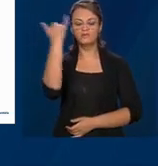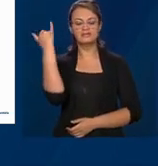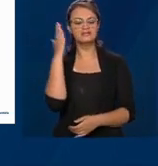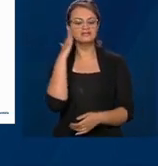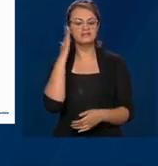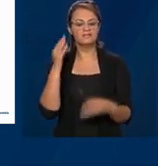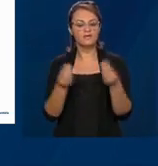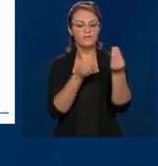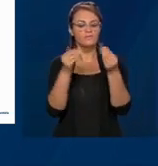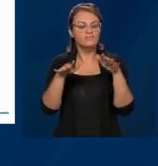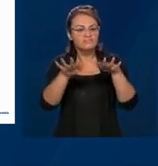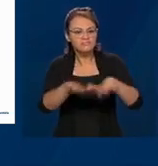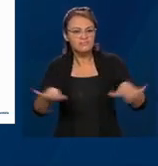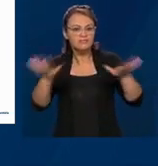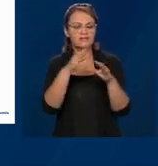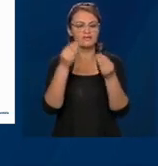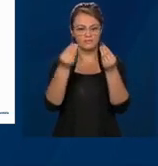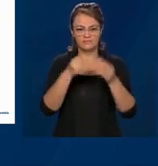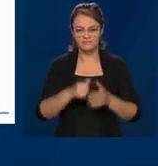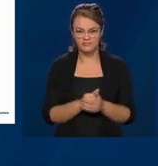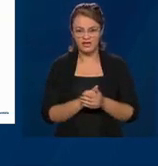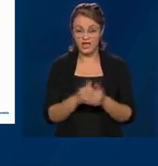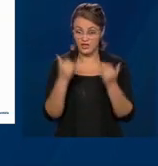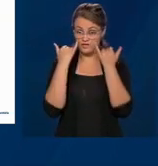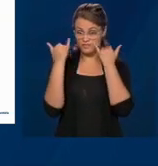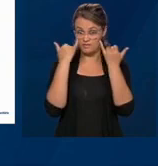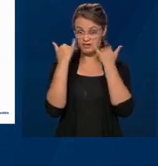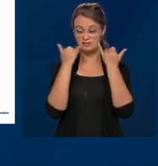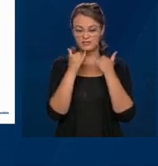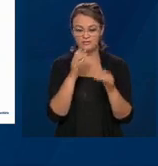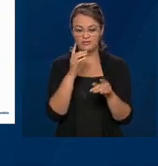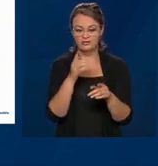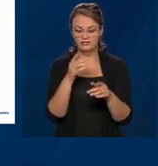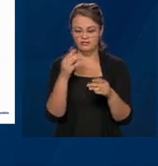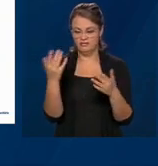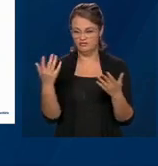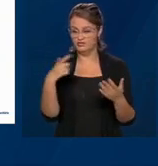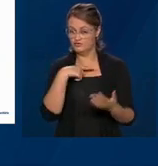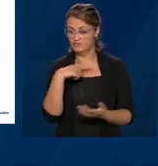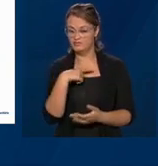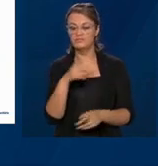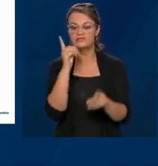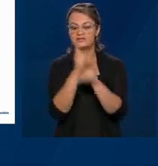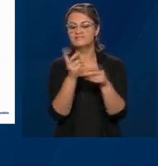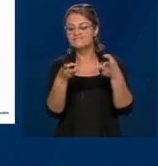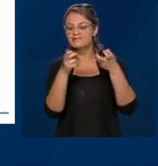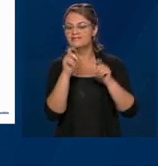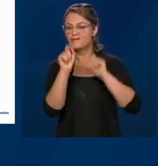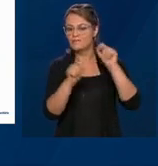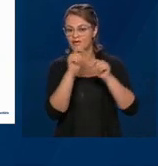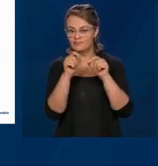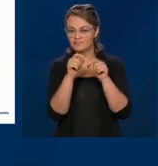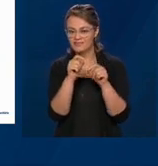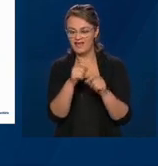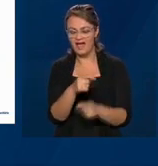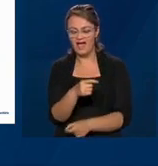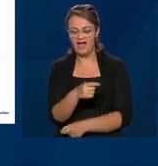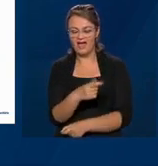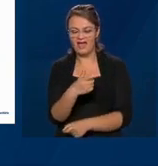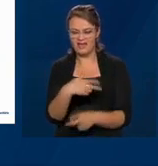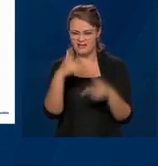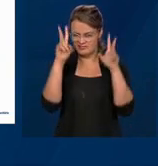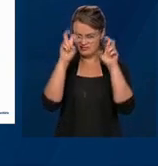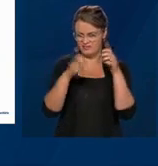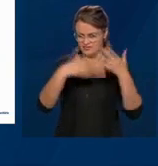internacional. Segundo as informações fornecidas pela empresa, a gente vê que essa vacina que nós estamos